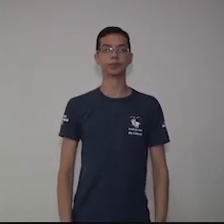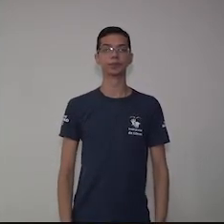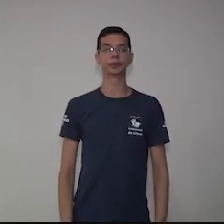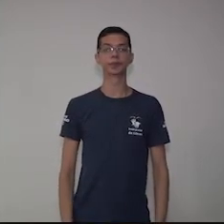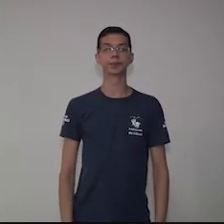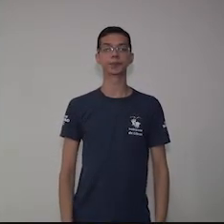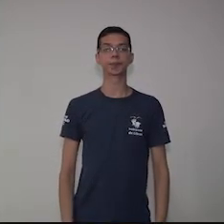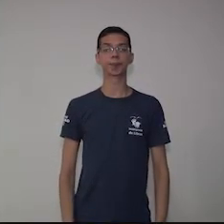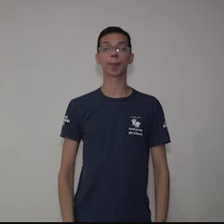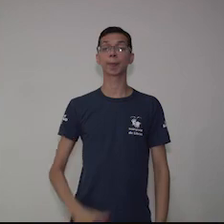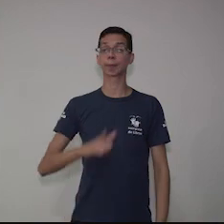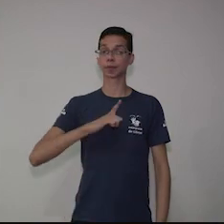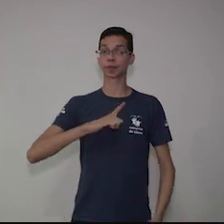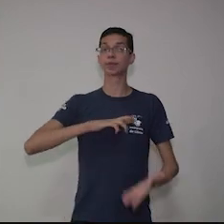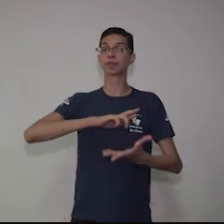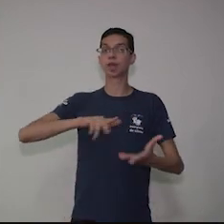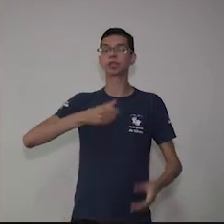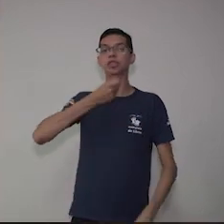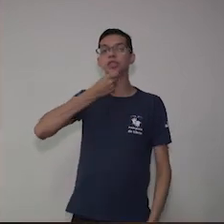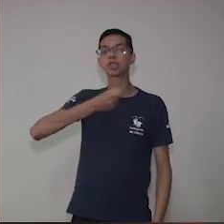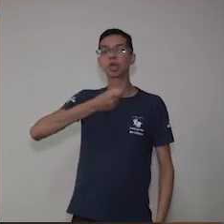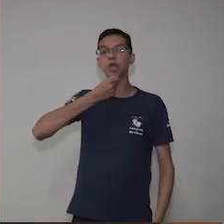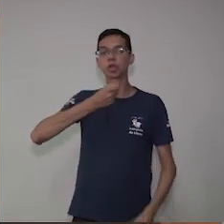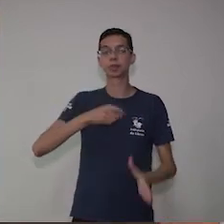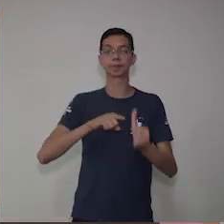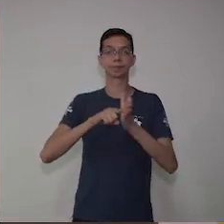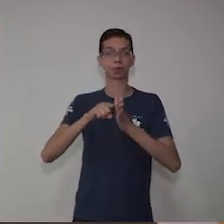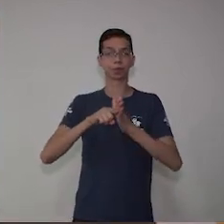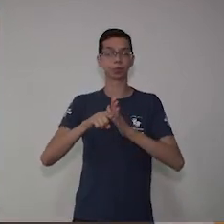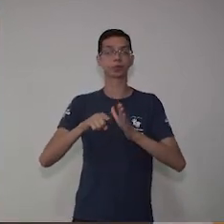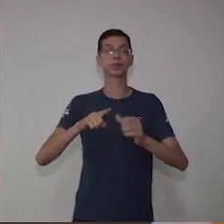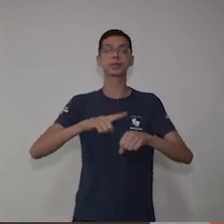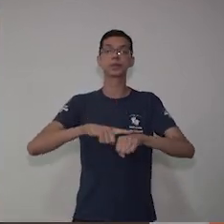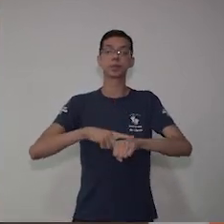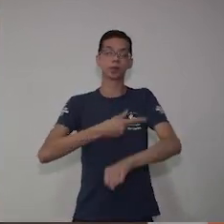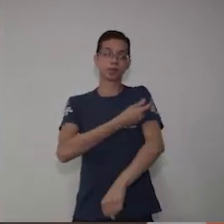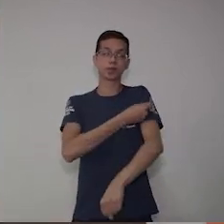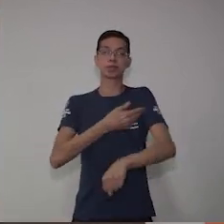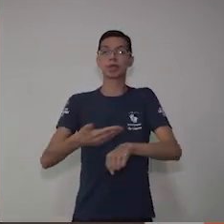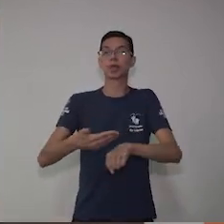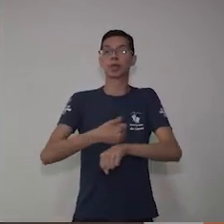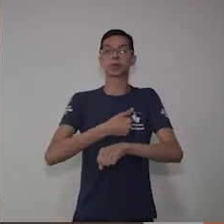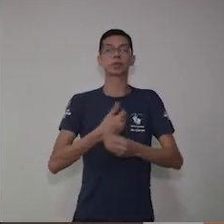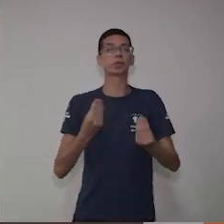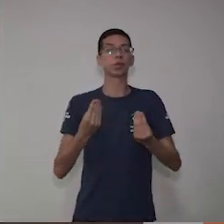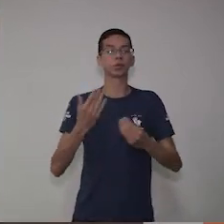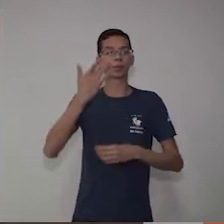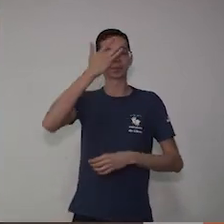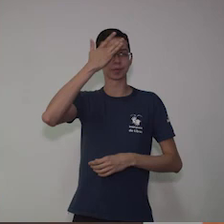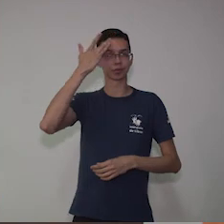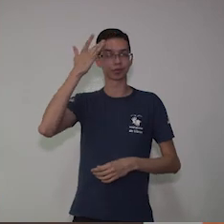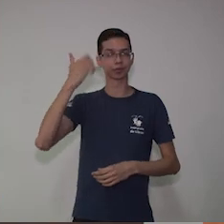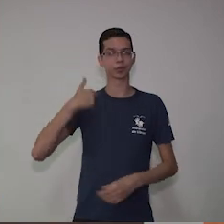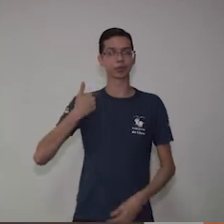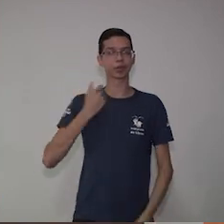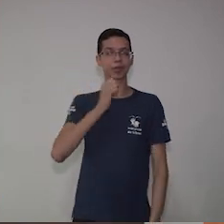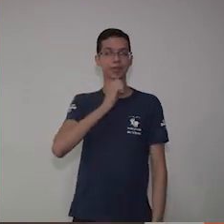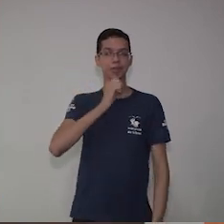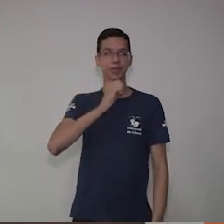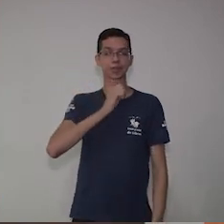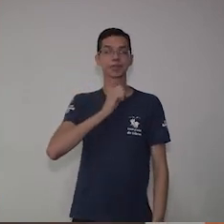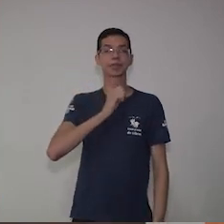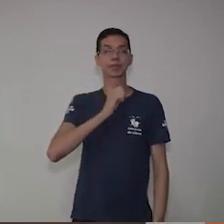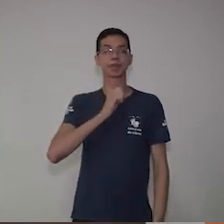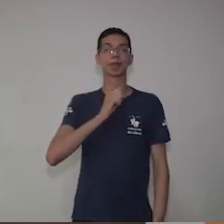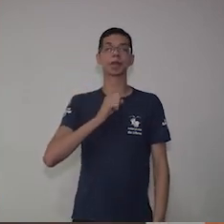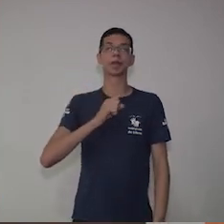Agora, vários jornalistas também perguntam sobre a antecipação da vacinação para idosos acima de 80 anos, a partir deste sábado, se